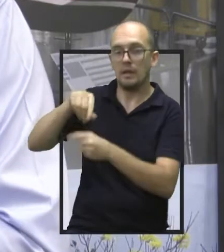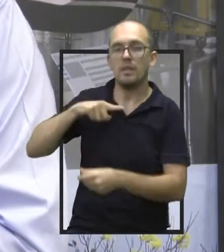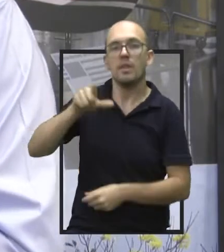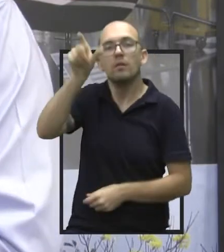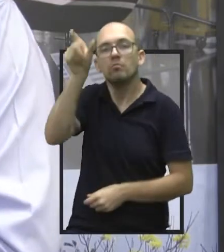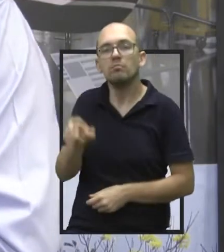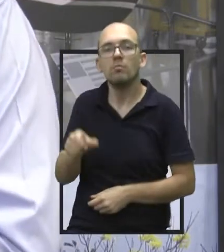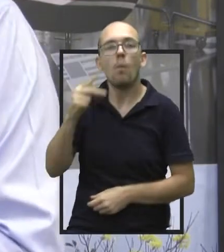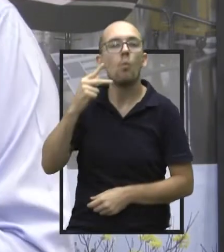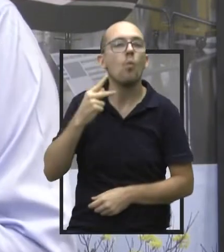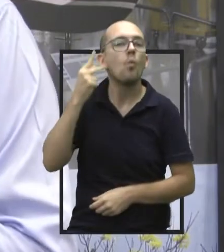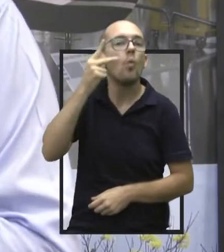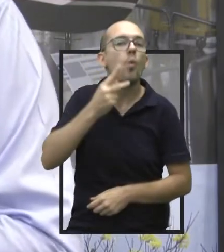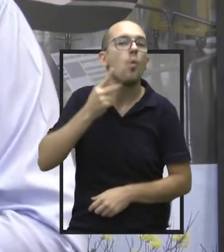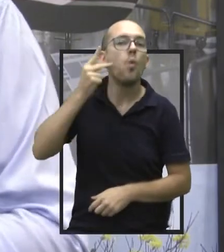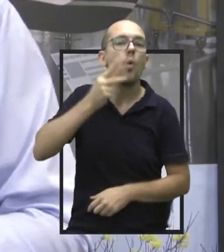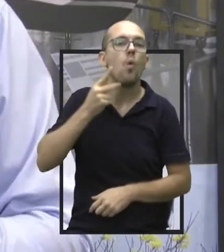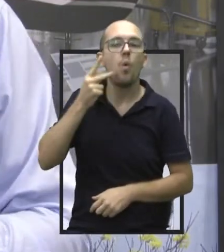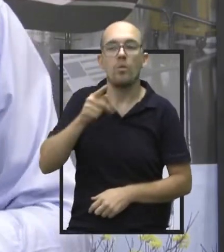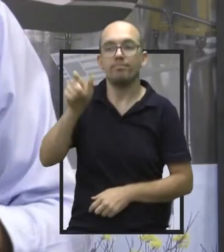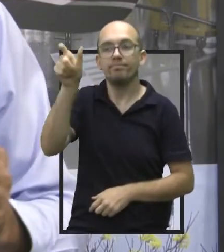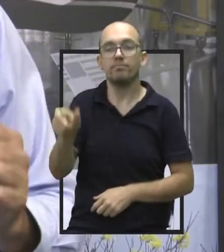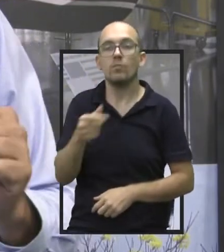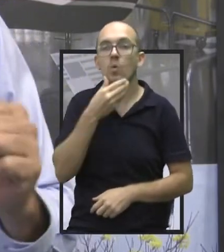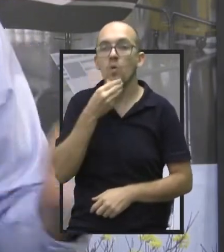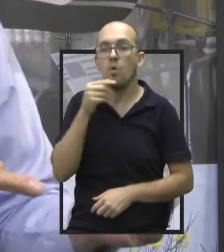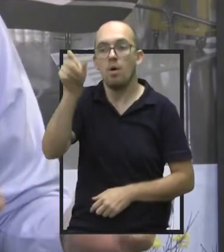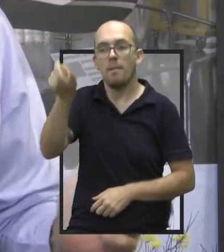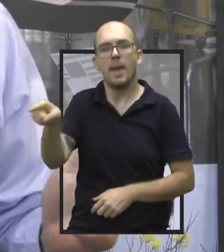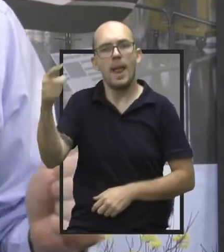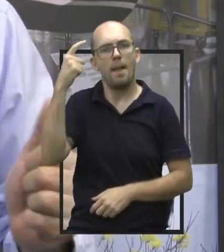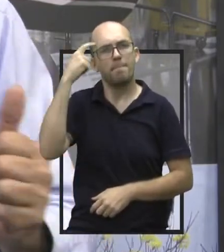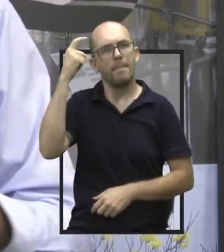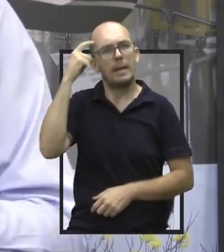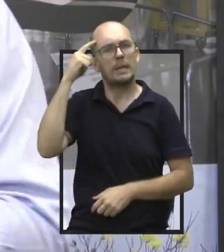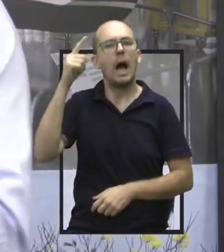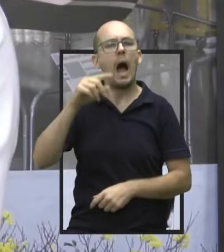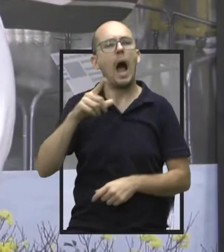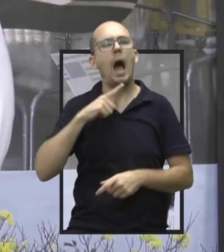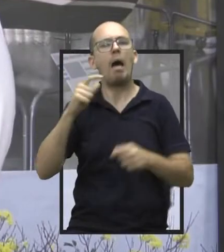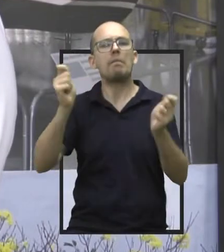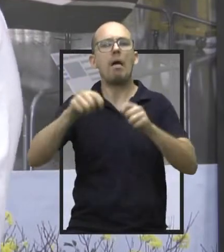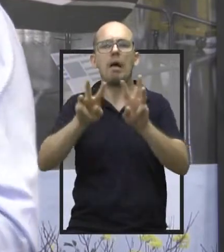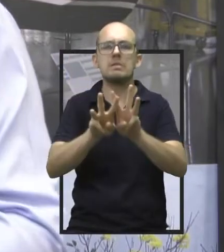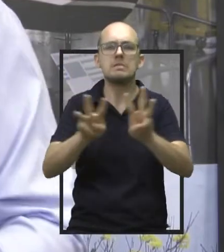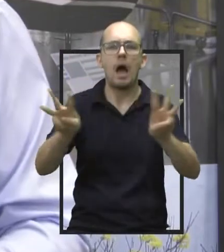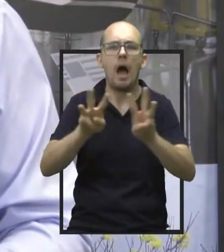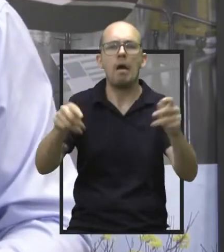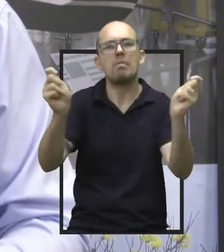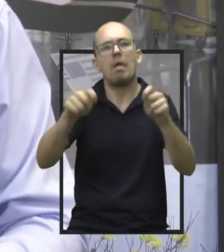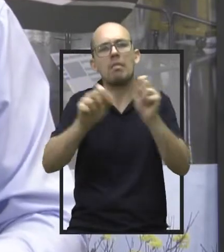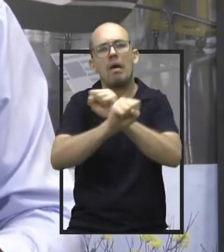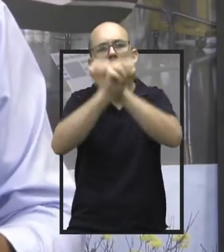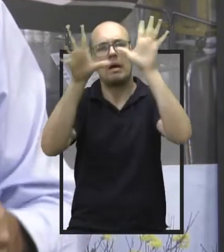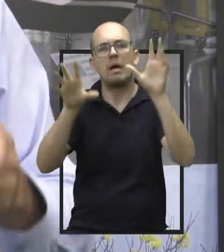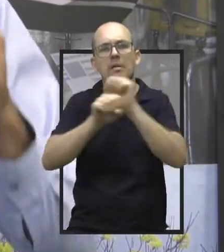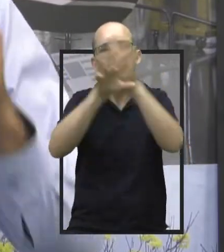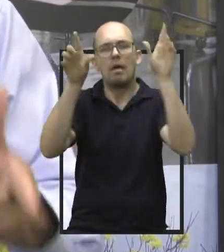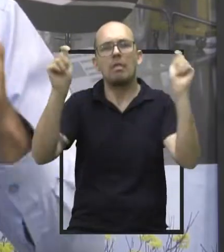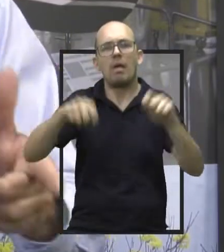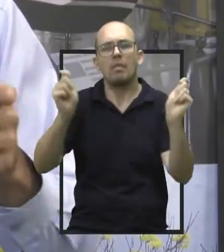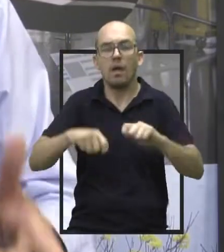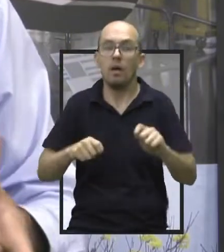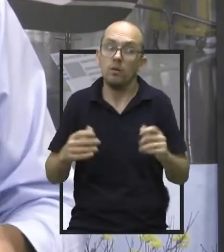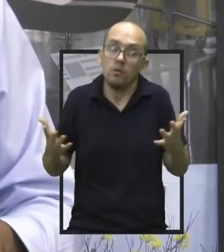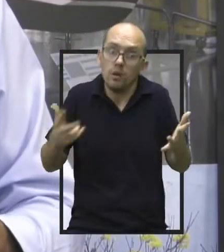área, que ele acha que a gente tem o portal Transparência, que a gente tem, e não faz valer a lei. Que eu acho que